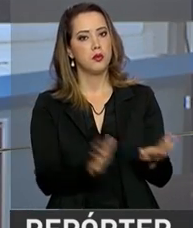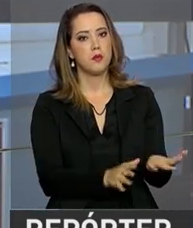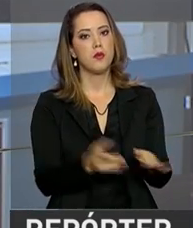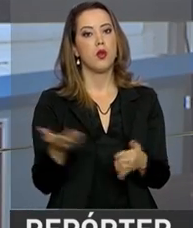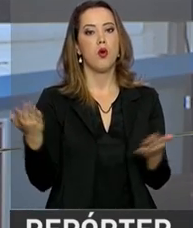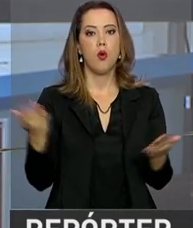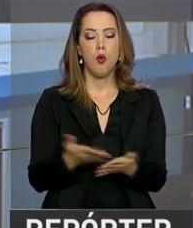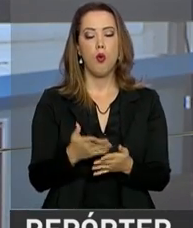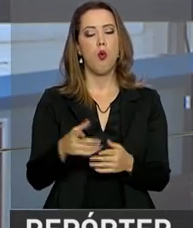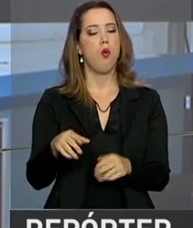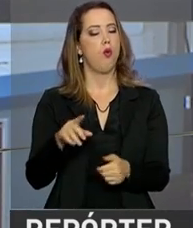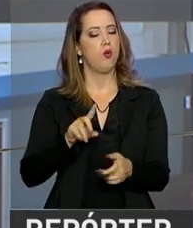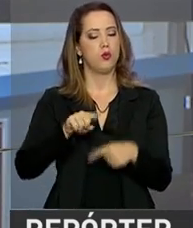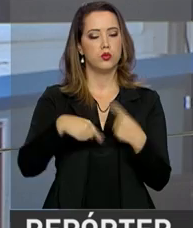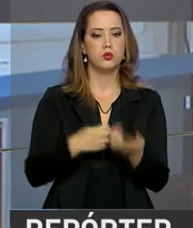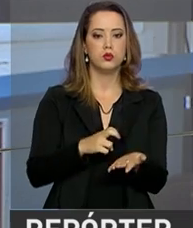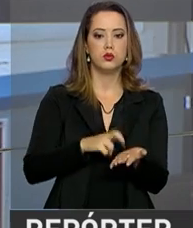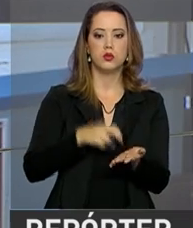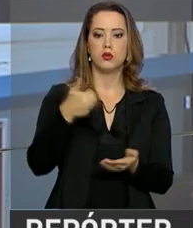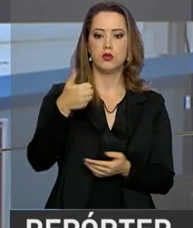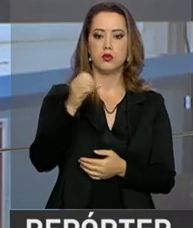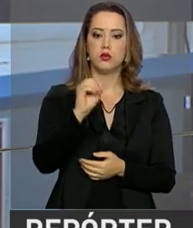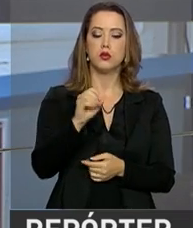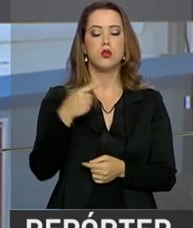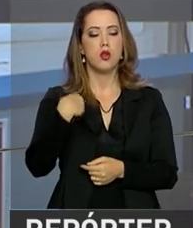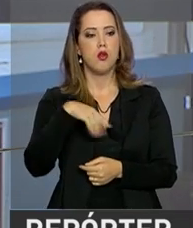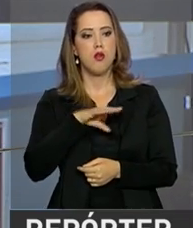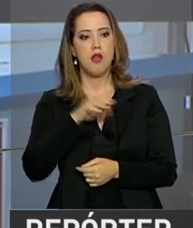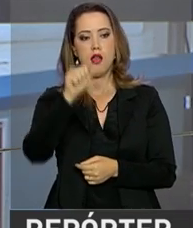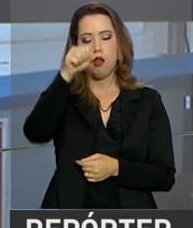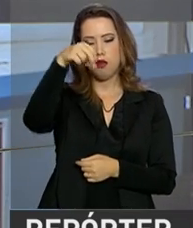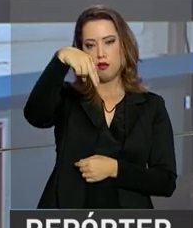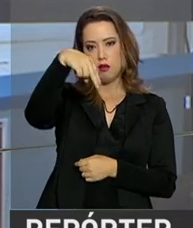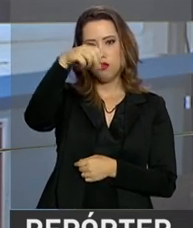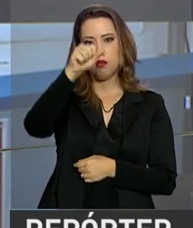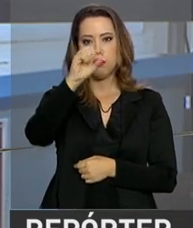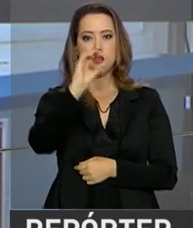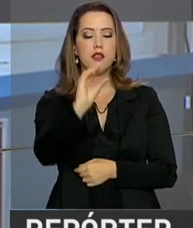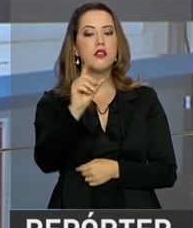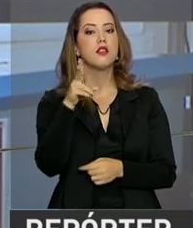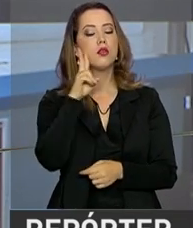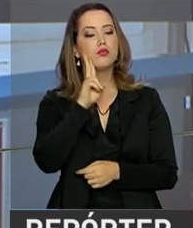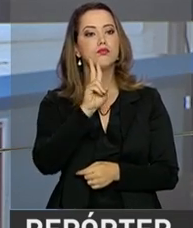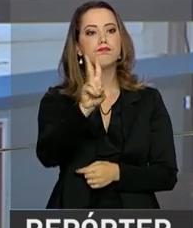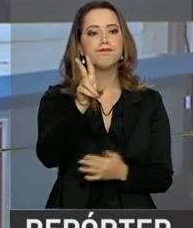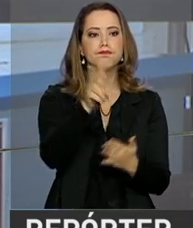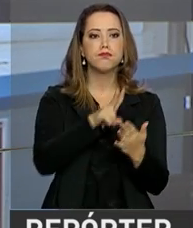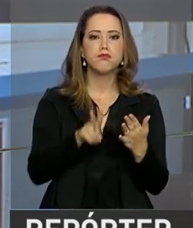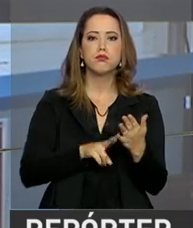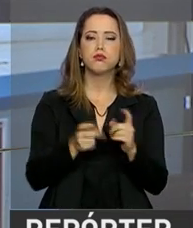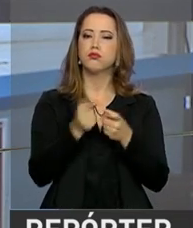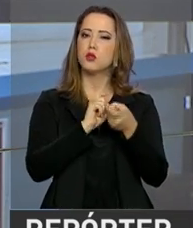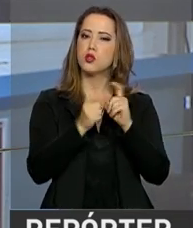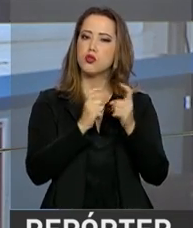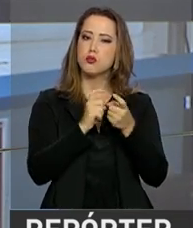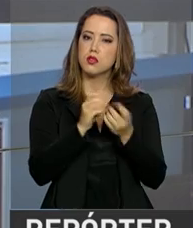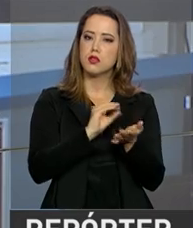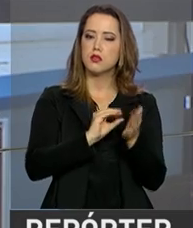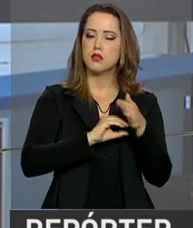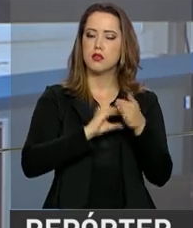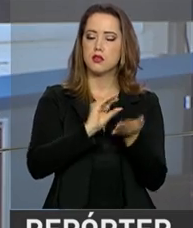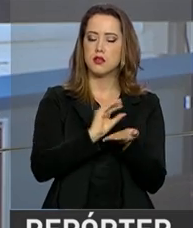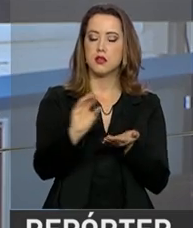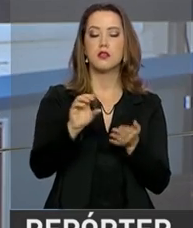manhã a agência nacional de Aviação Civil ANAC avalia os contratos relativos à concessão dos aeroportos de Fortaleza Salvador